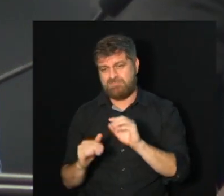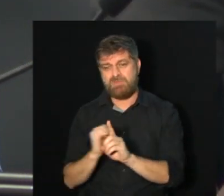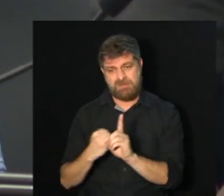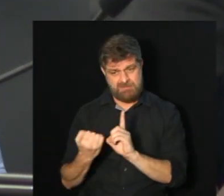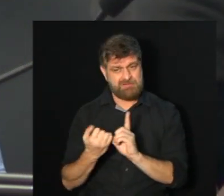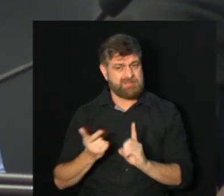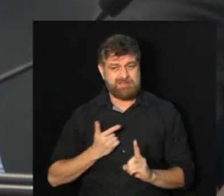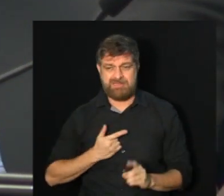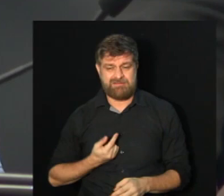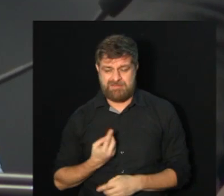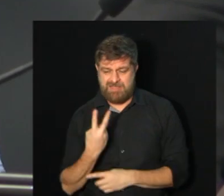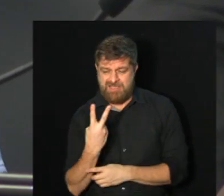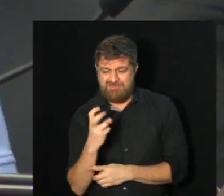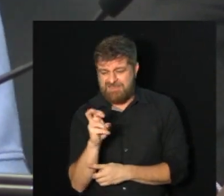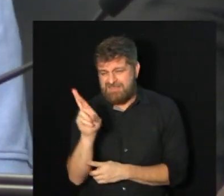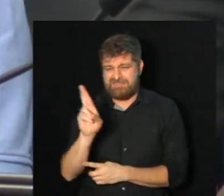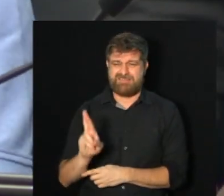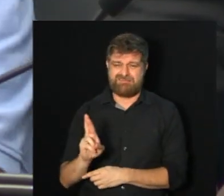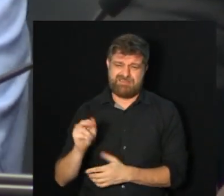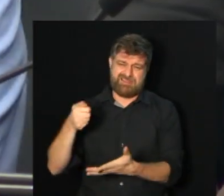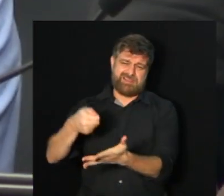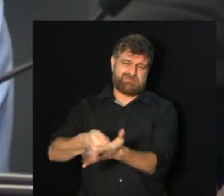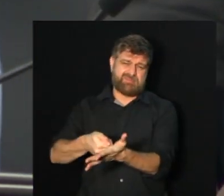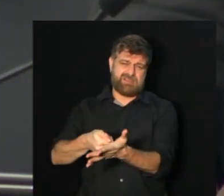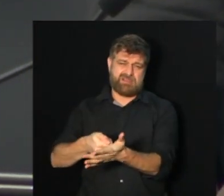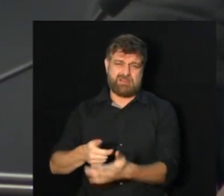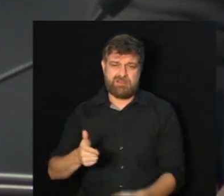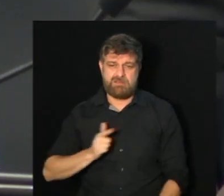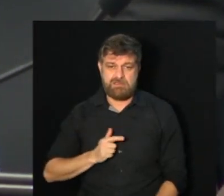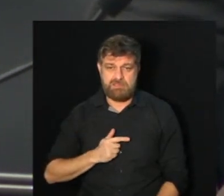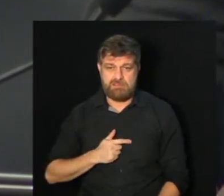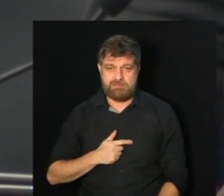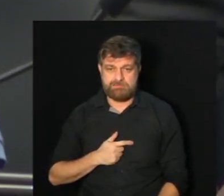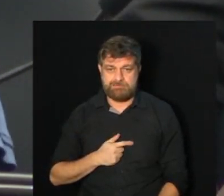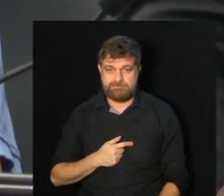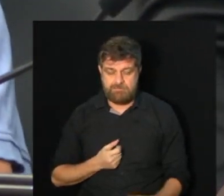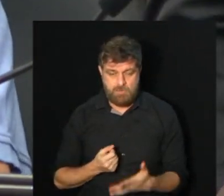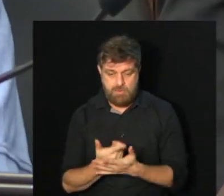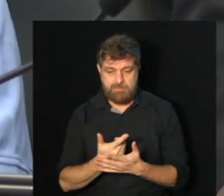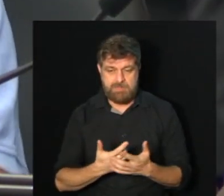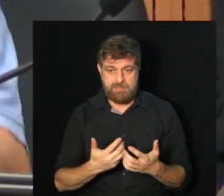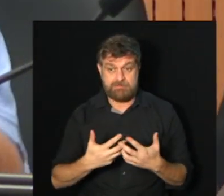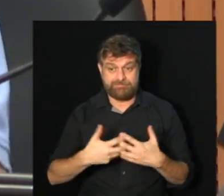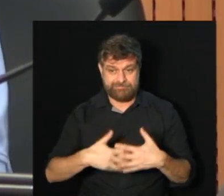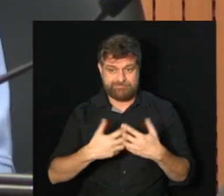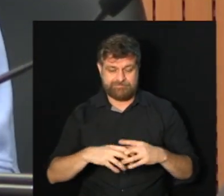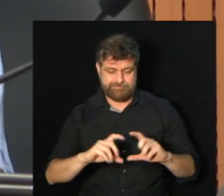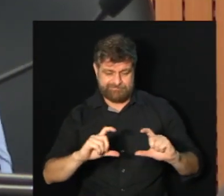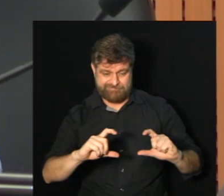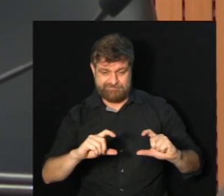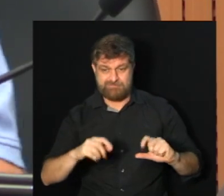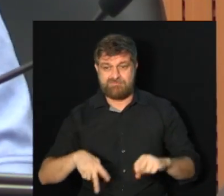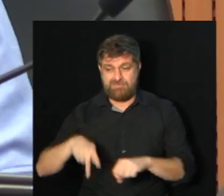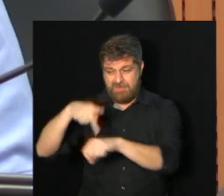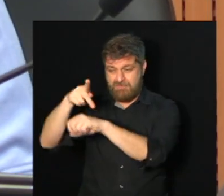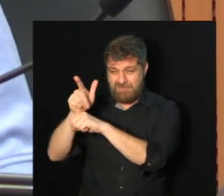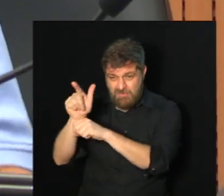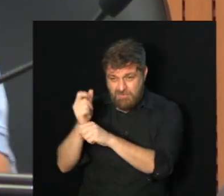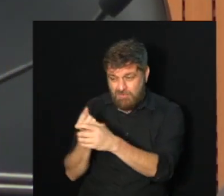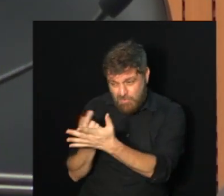é a licença que atrapalha. A compra de equipamentos, um pouquinho, porque os equipamentos são importados, são